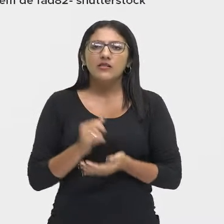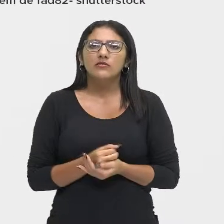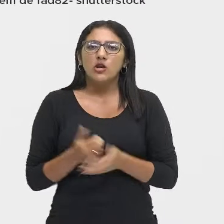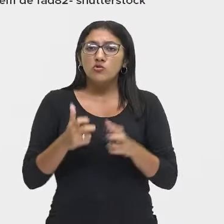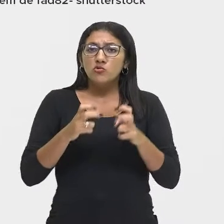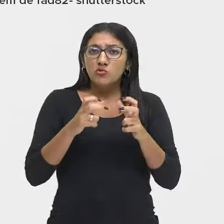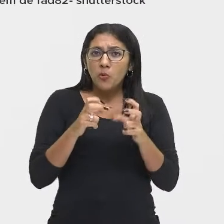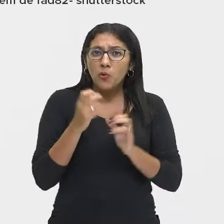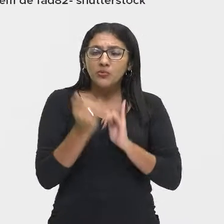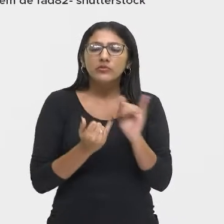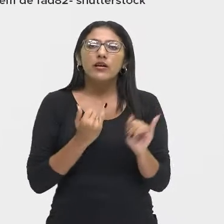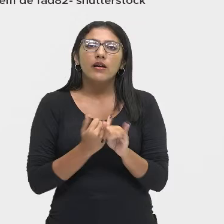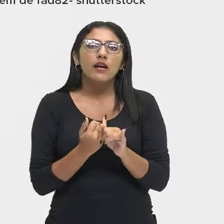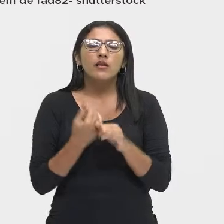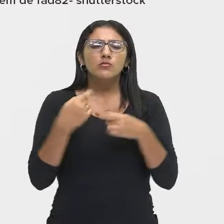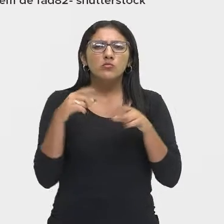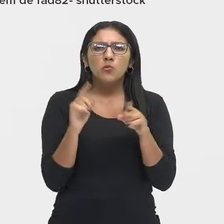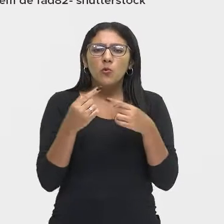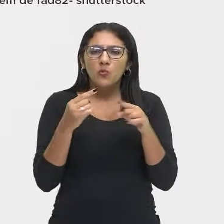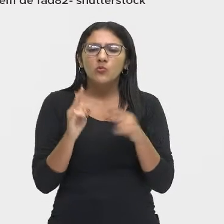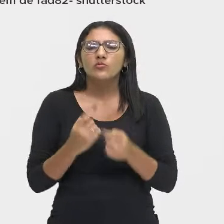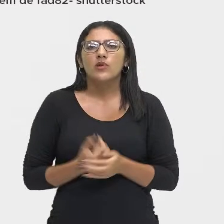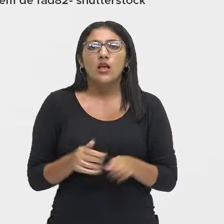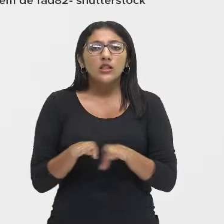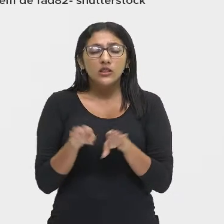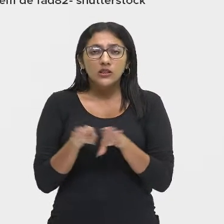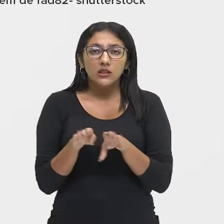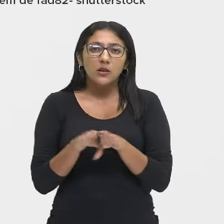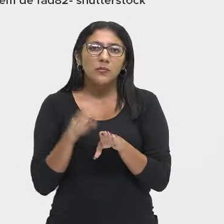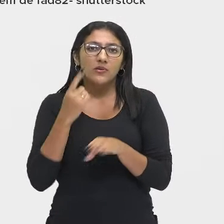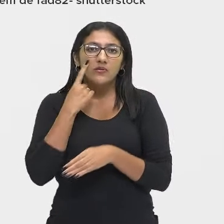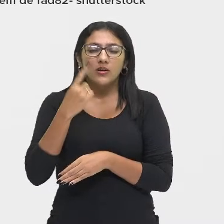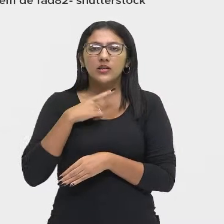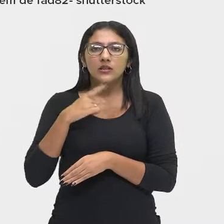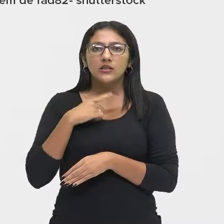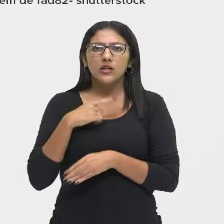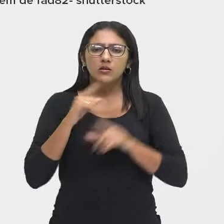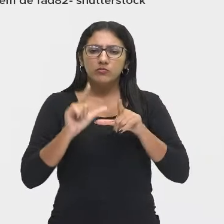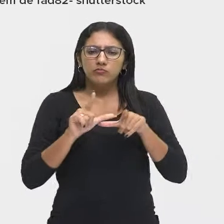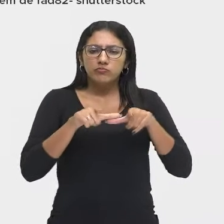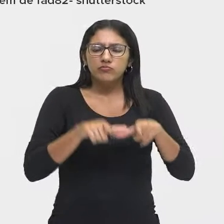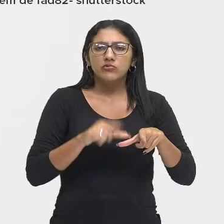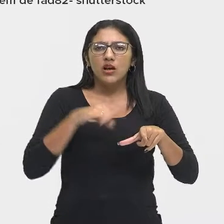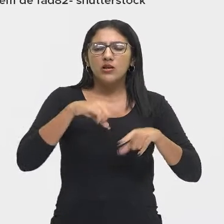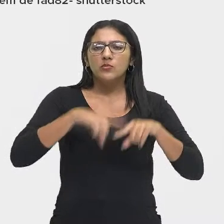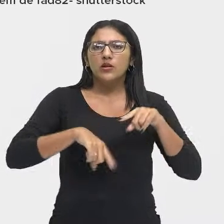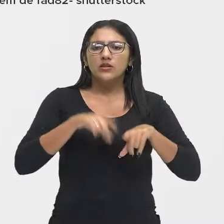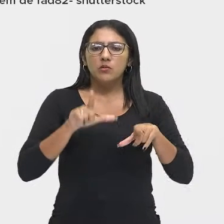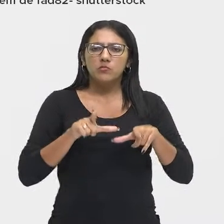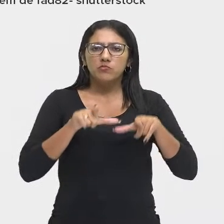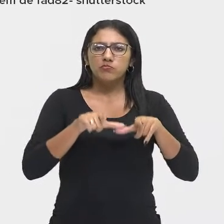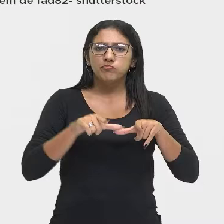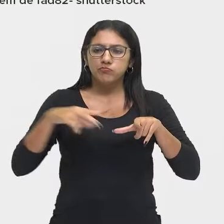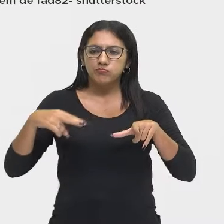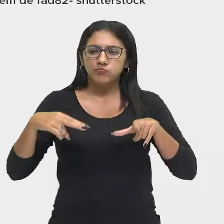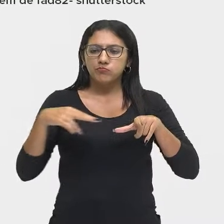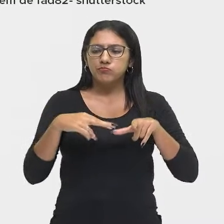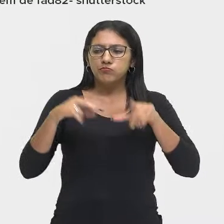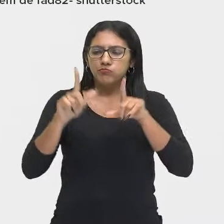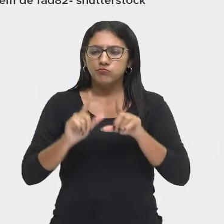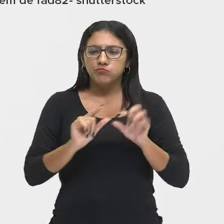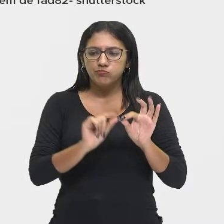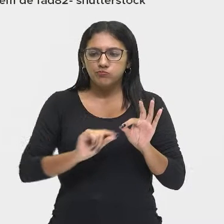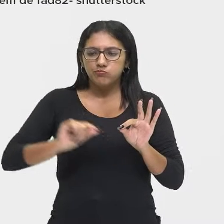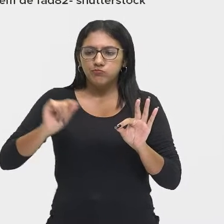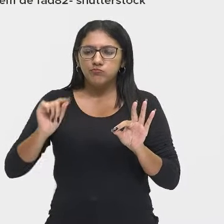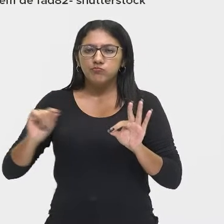online, música. Também existe um TV Box, que é um equipamento que você pode conectar à sua TV e a sua